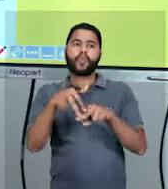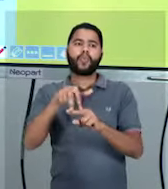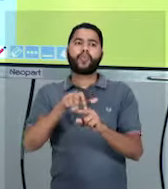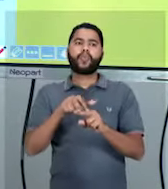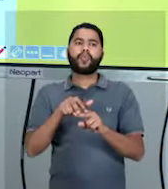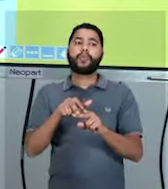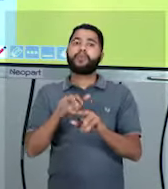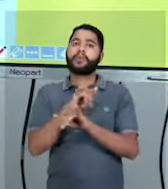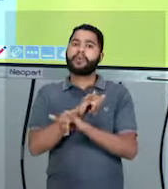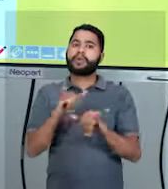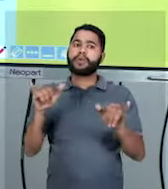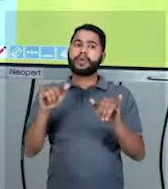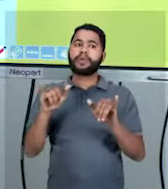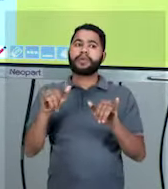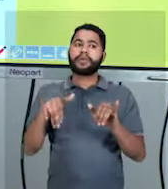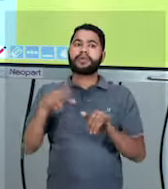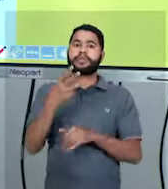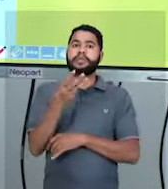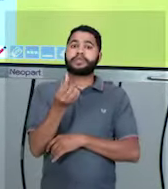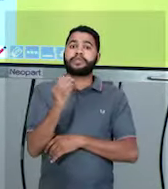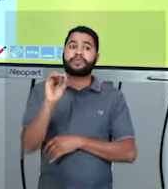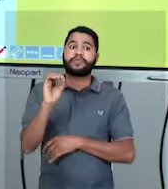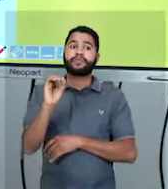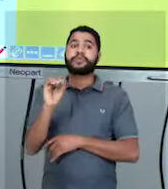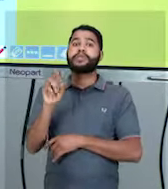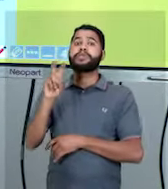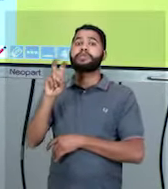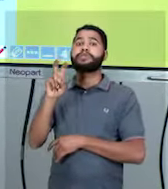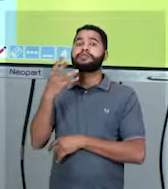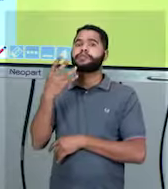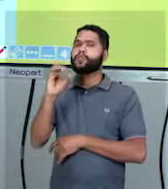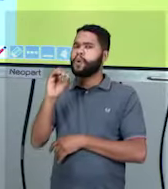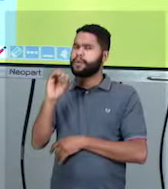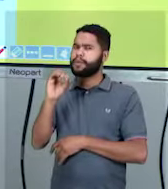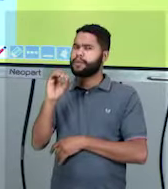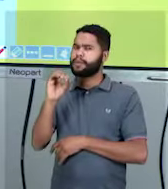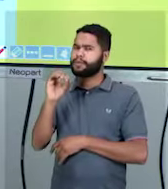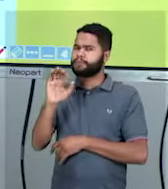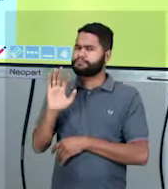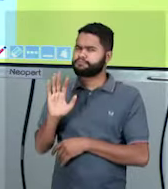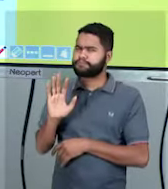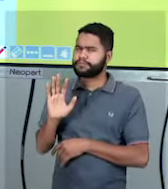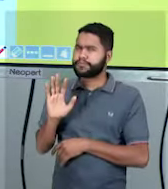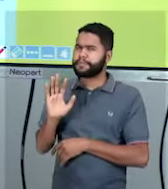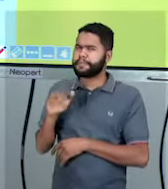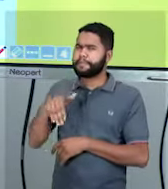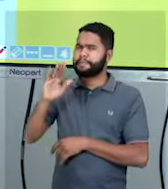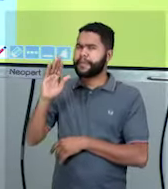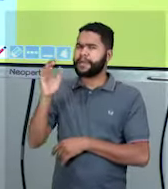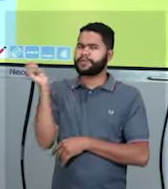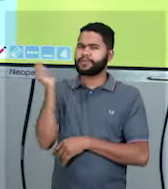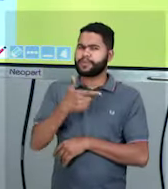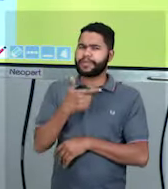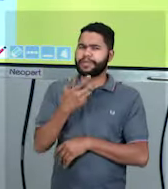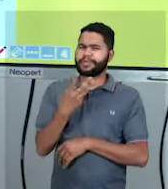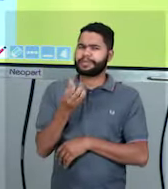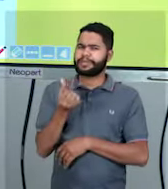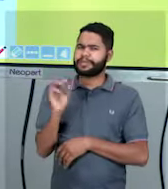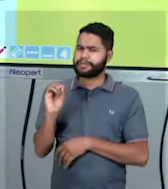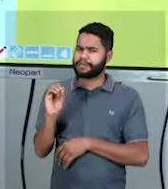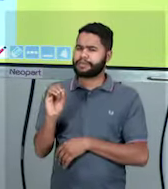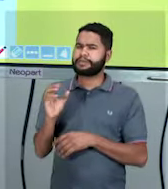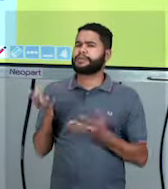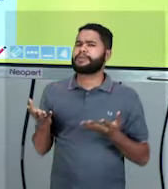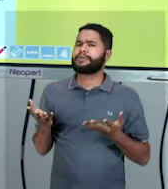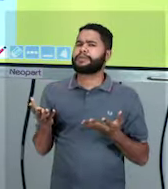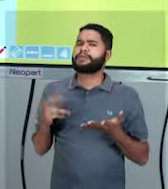o comentarista falou assim, ele fez um 360, ele fez um 540, olha só, 540 passou de 360. Então,